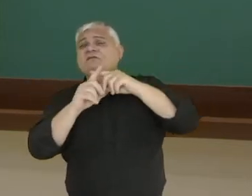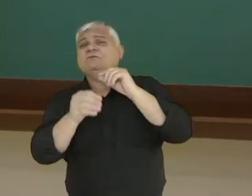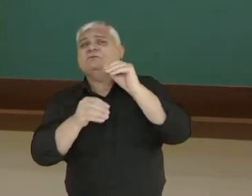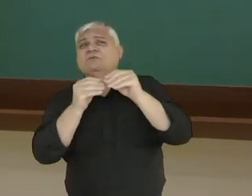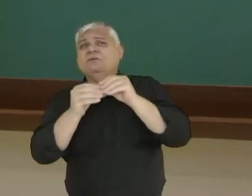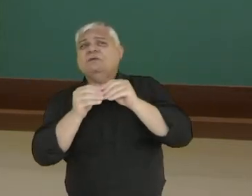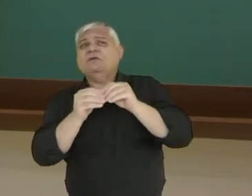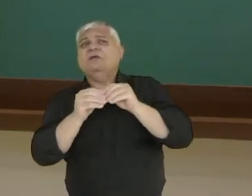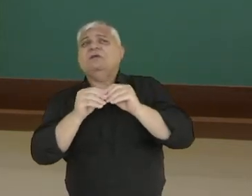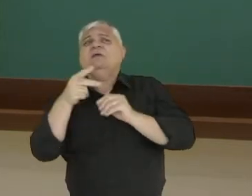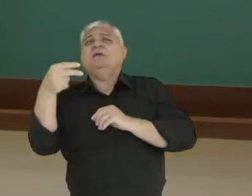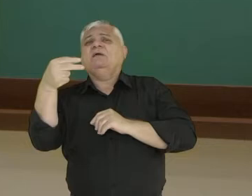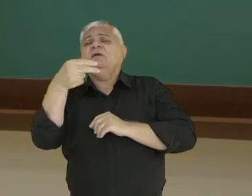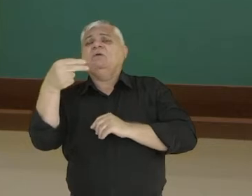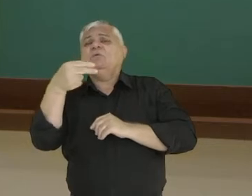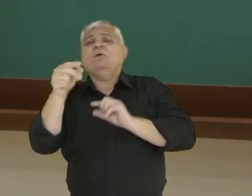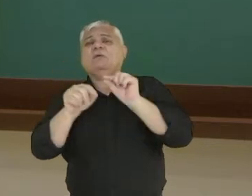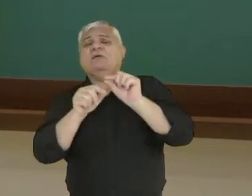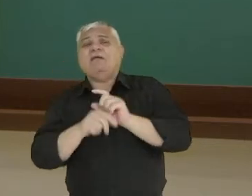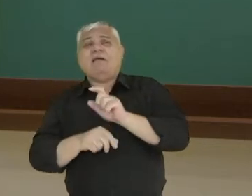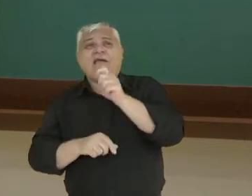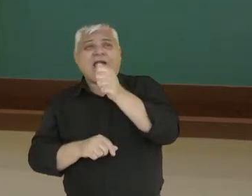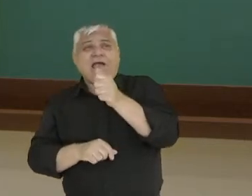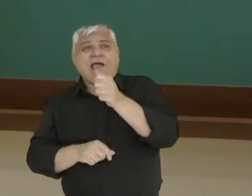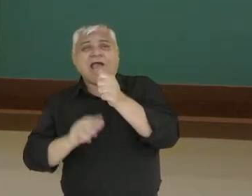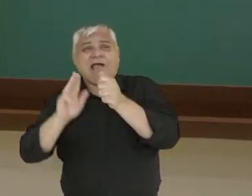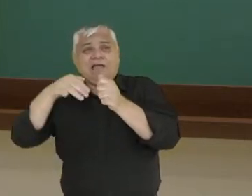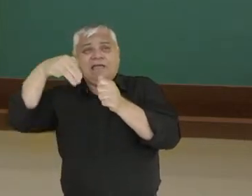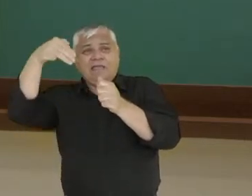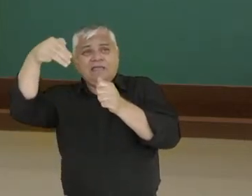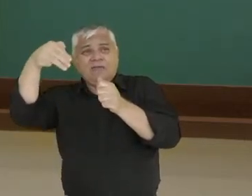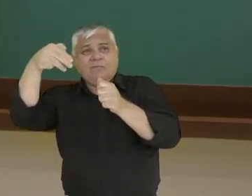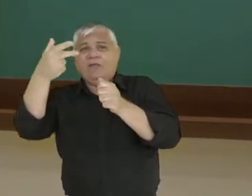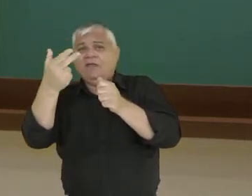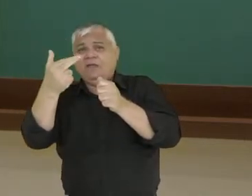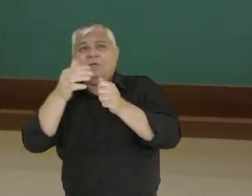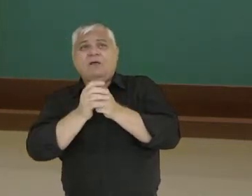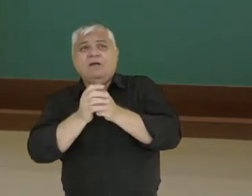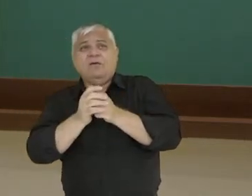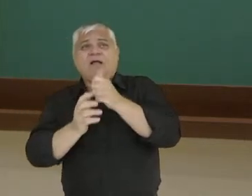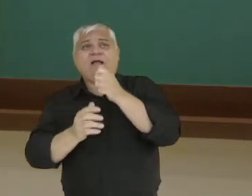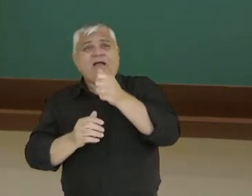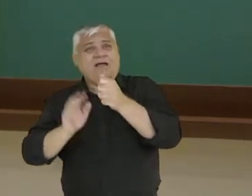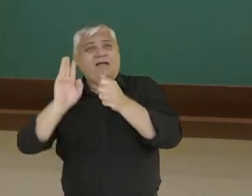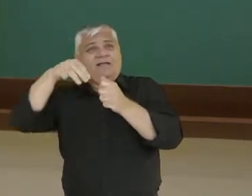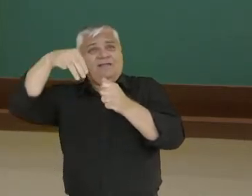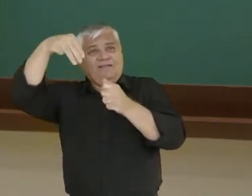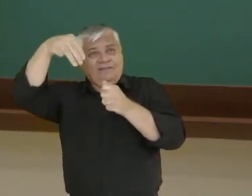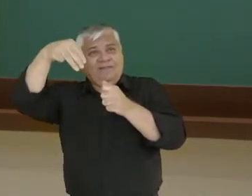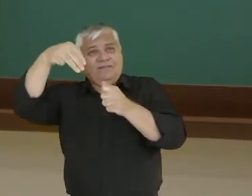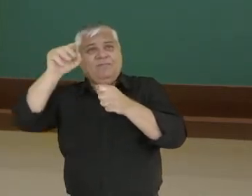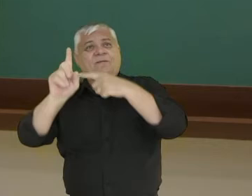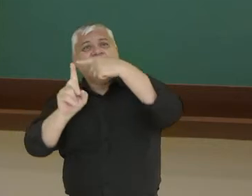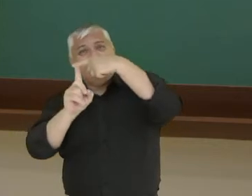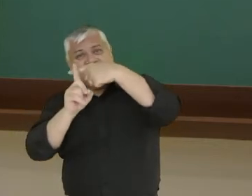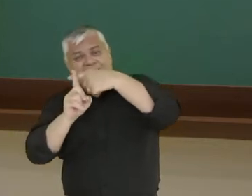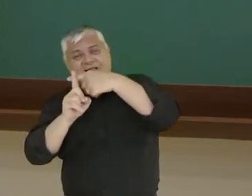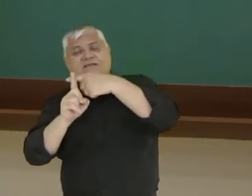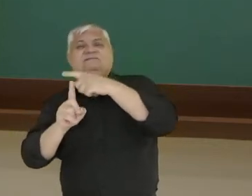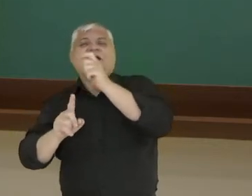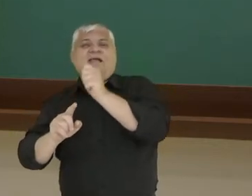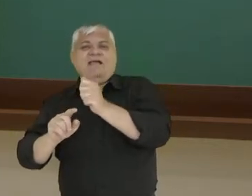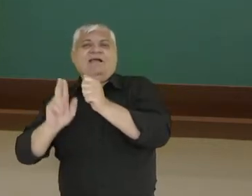um produto, na base A é igual ao logaritmo de m na base A mais